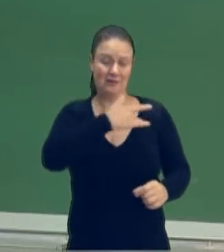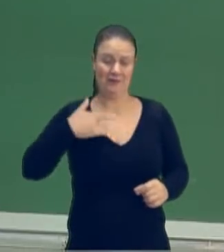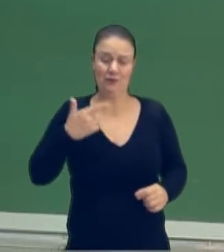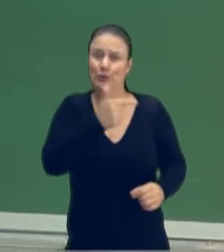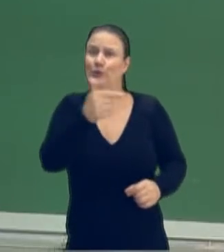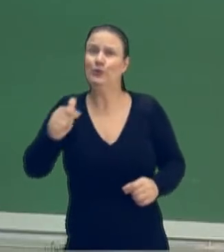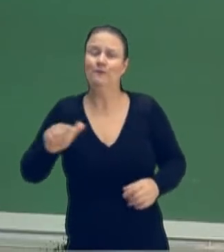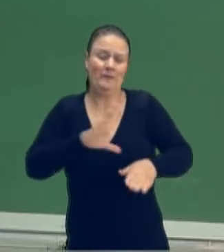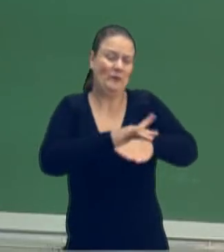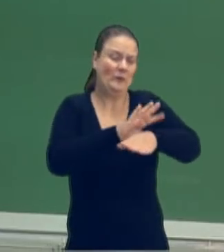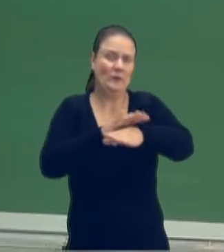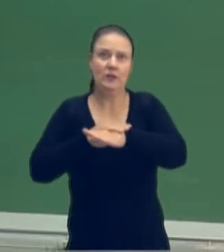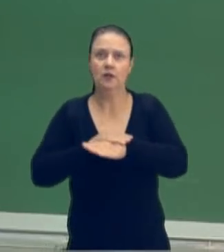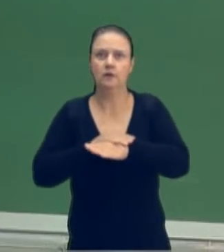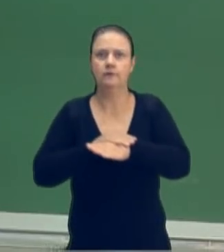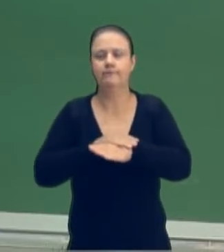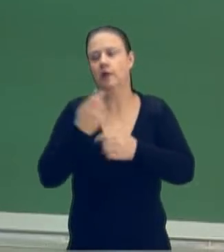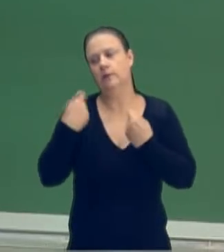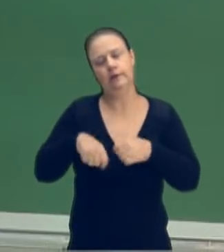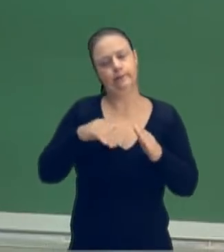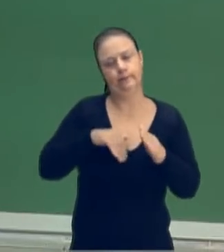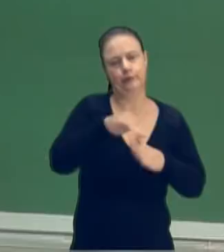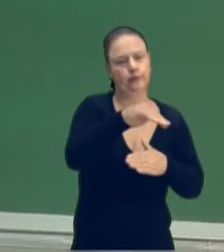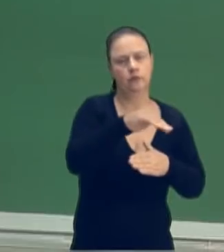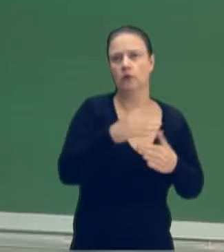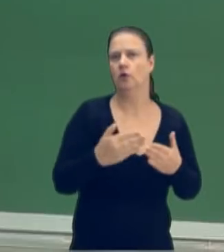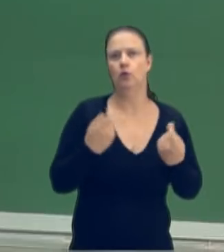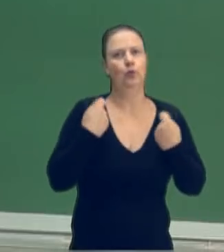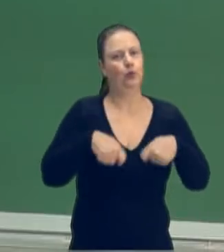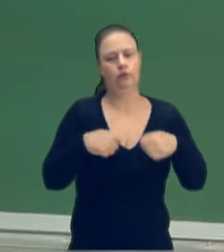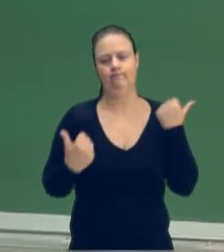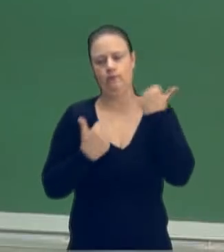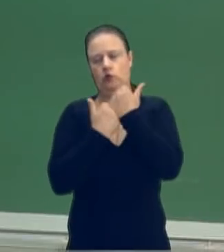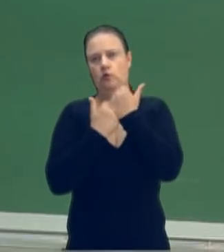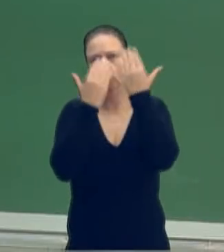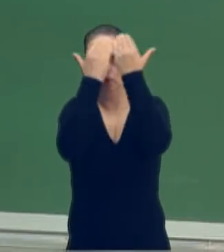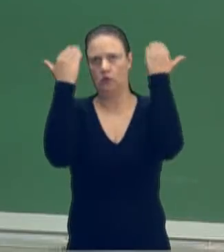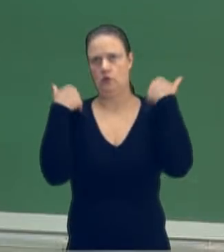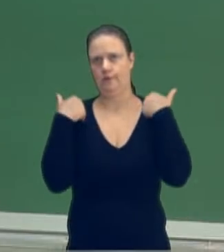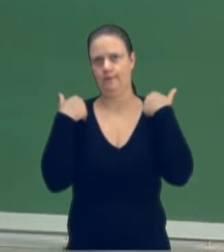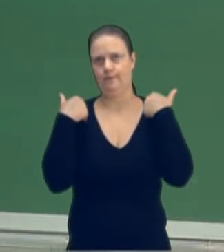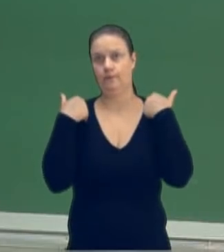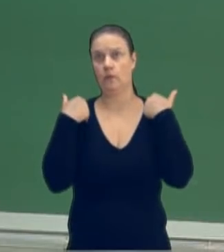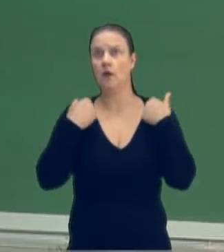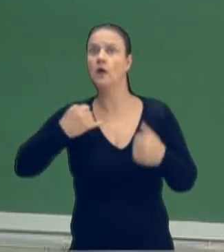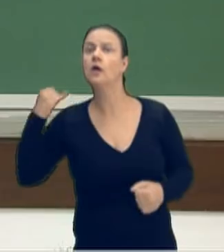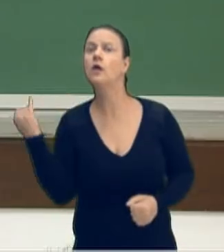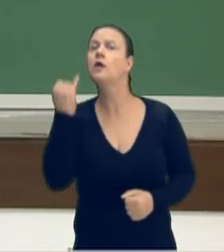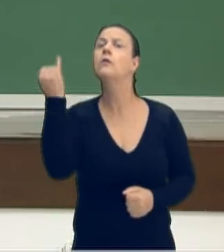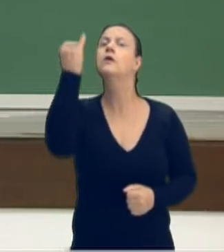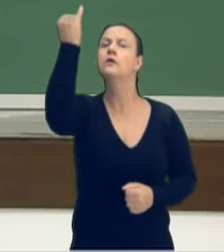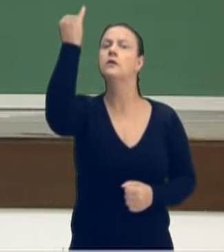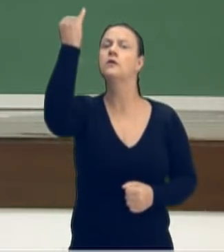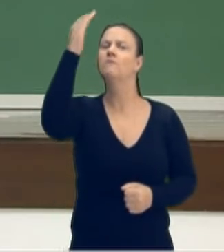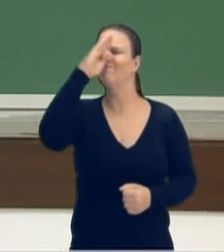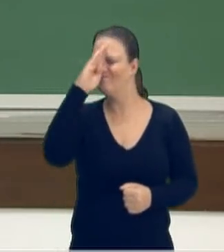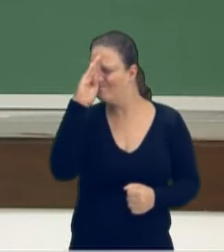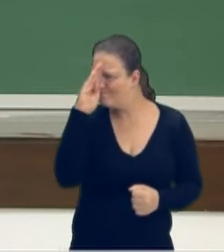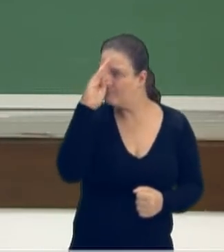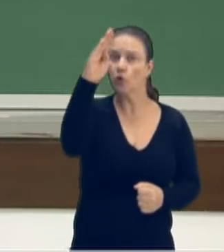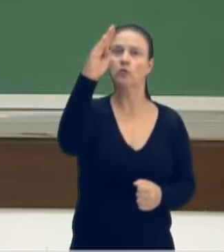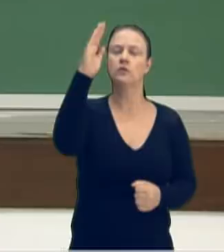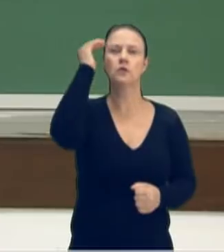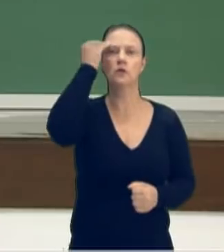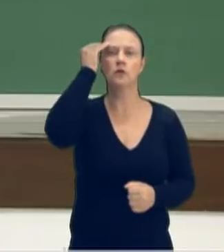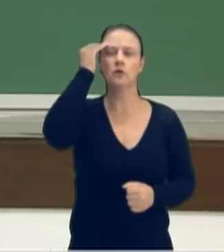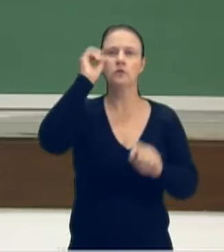não deixavam permanecer como um faraó, ou se tornar faraó. Nós vamos ver que a importância do faraó é fundamental para